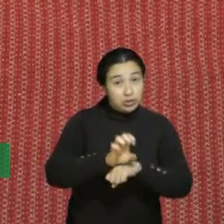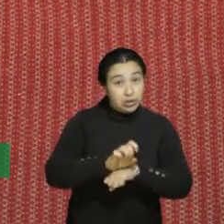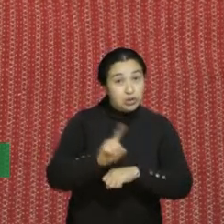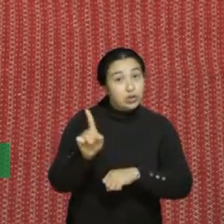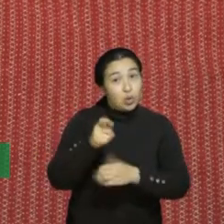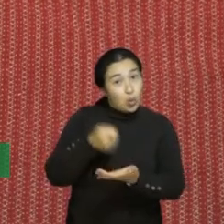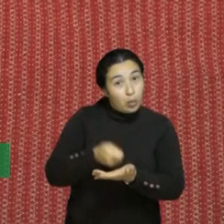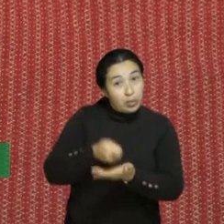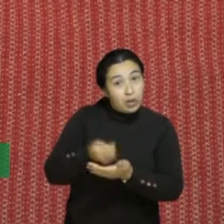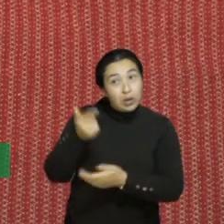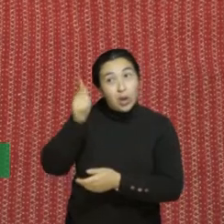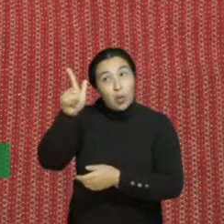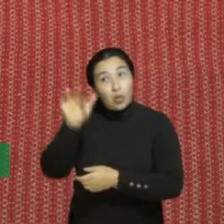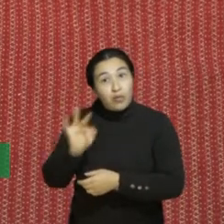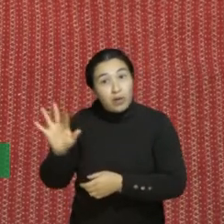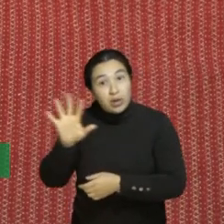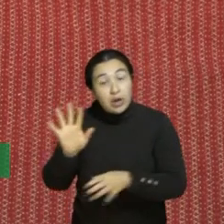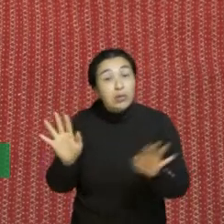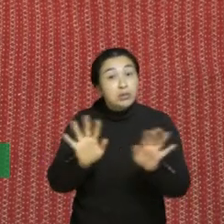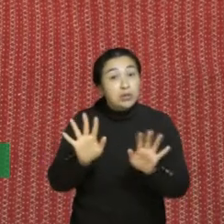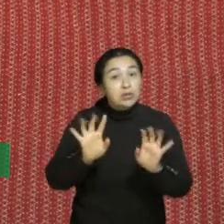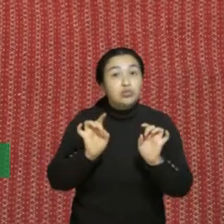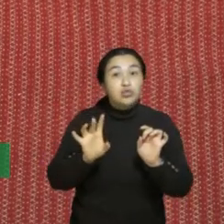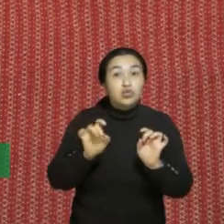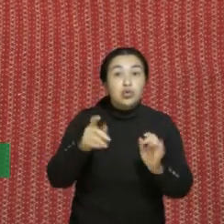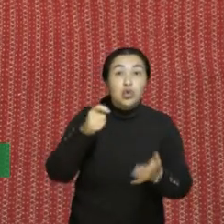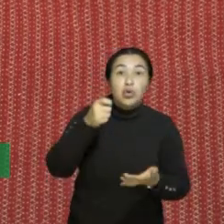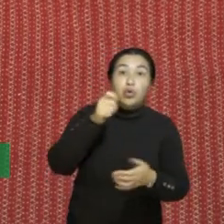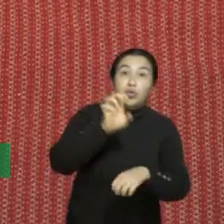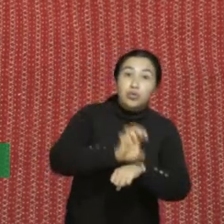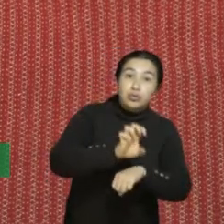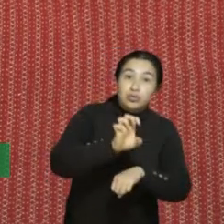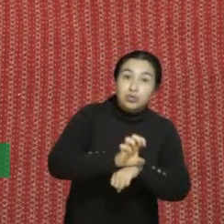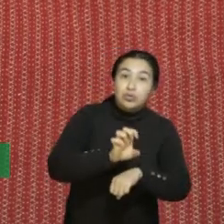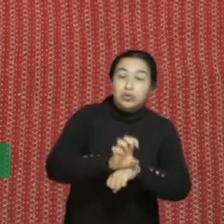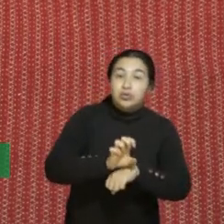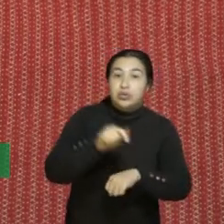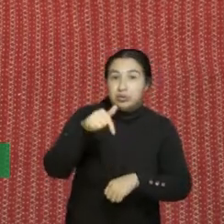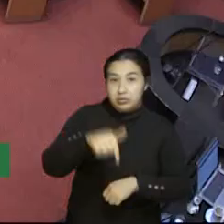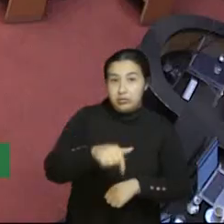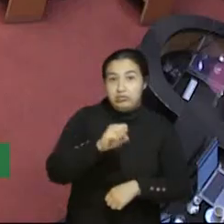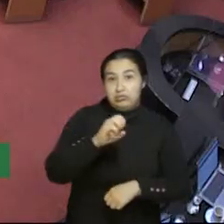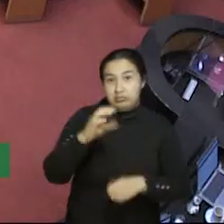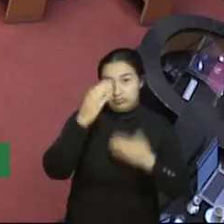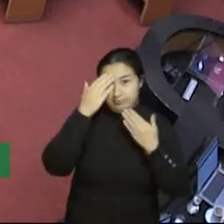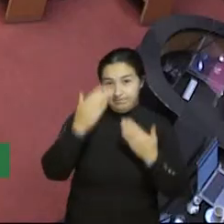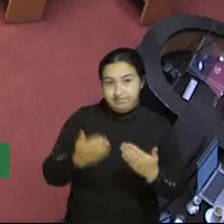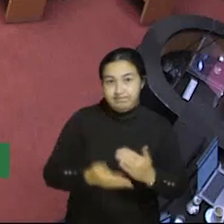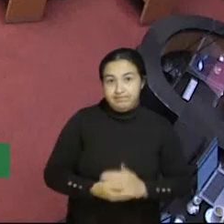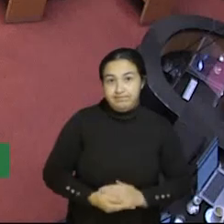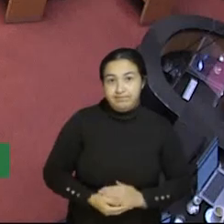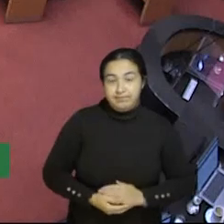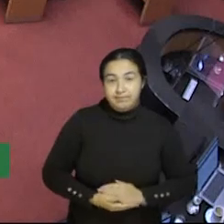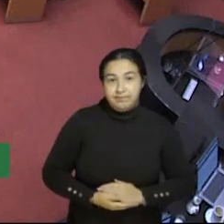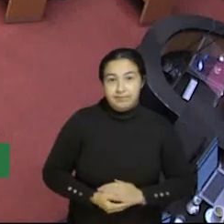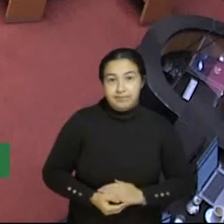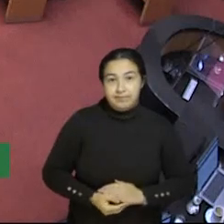as rodovias federais, somente as rodovias da alçada do governo do Estado. Obrigado, presidente.